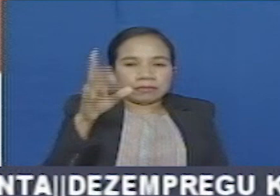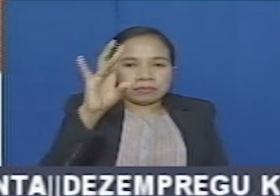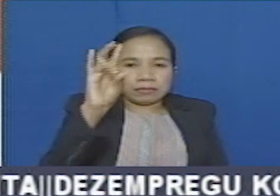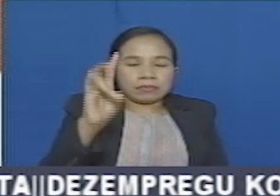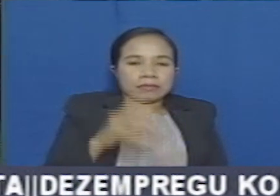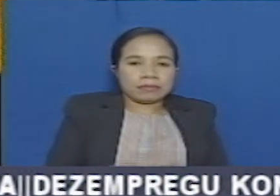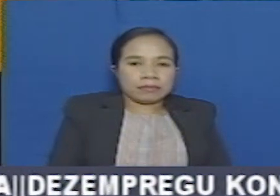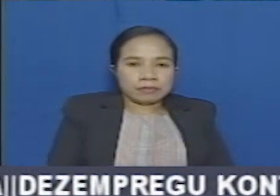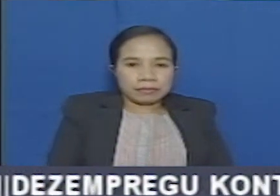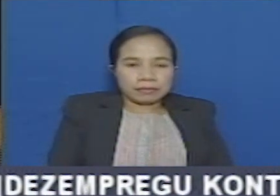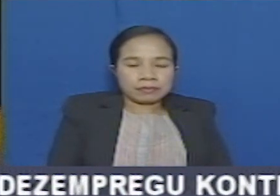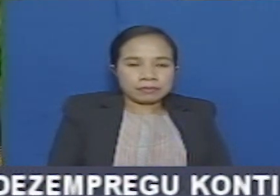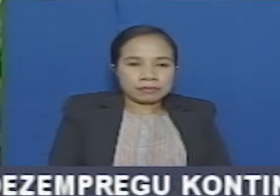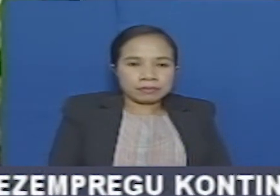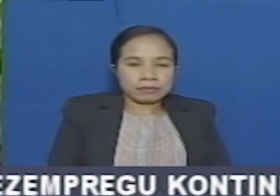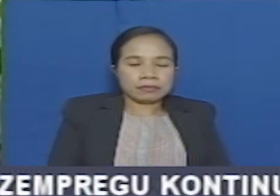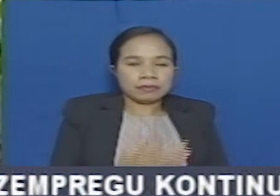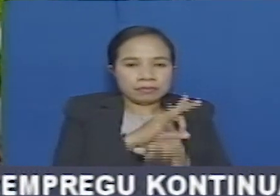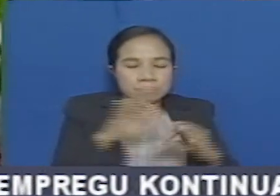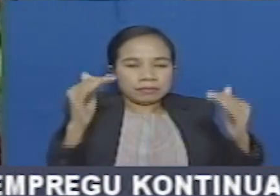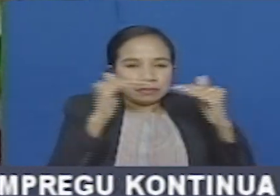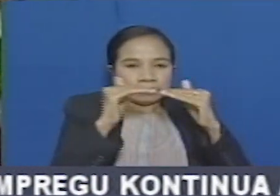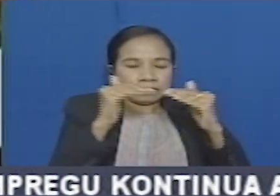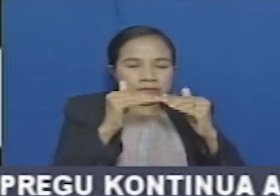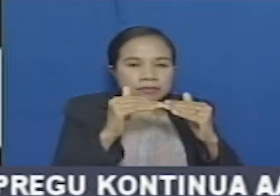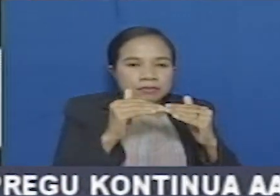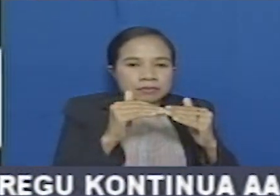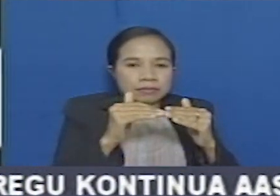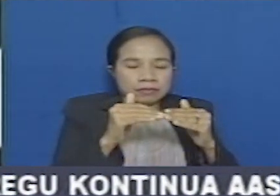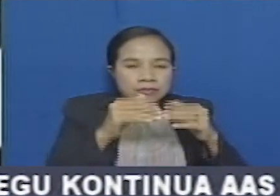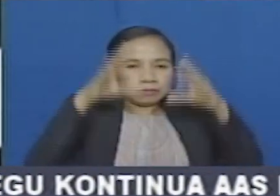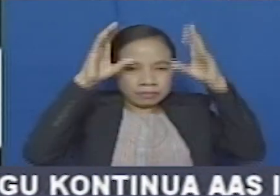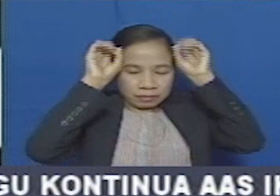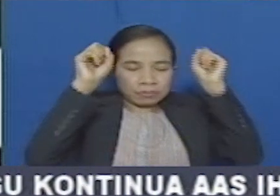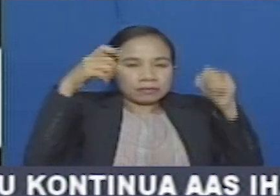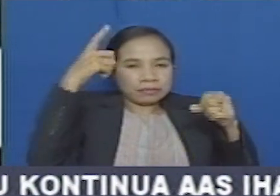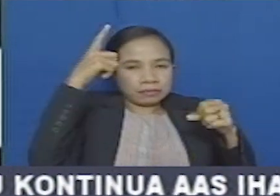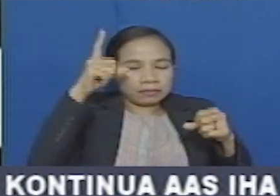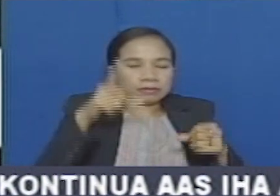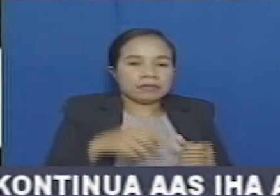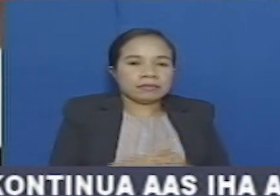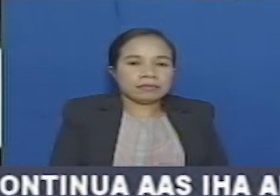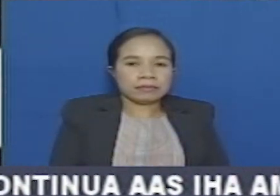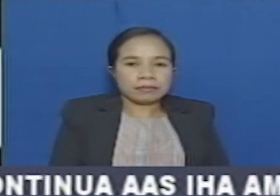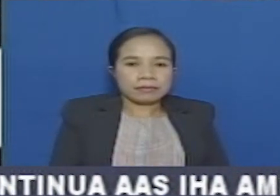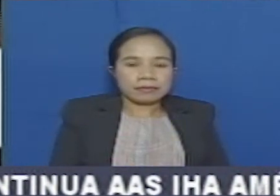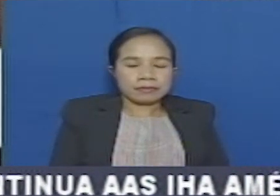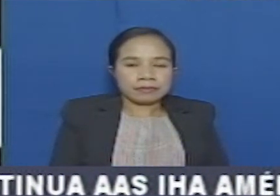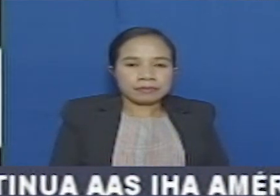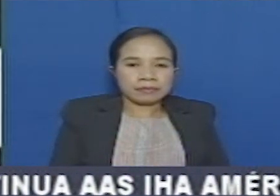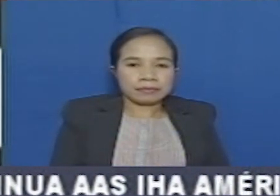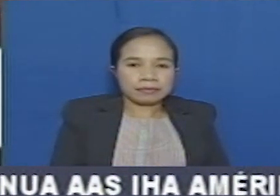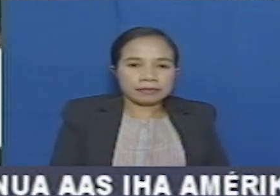Rihun Rua Ronul Rasinghito. A foi remata a reunião com o chefe Estado Francisco Guterres Luolo e o Palácio Presidencial Bairro